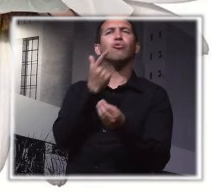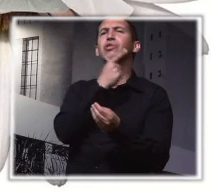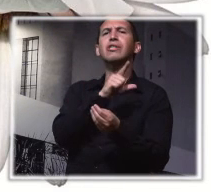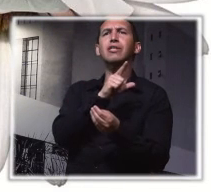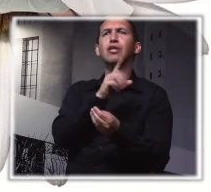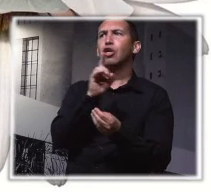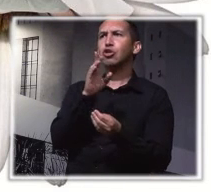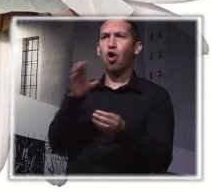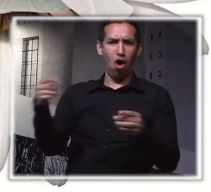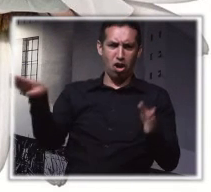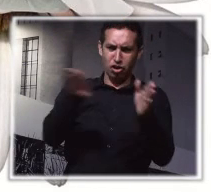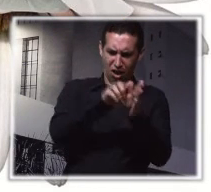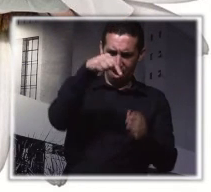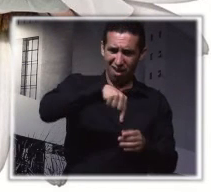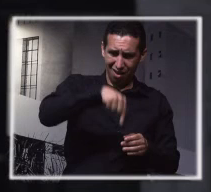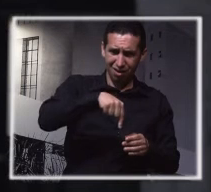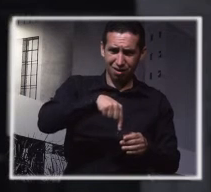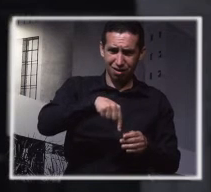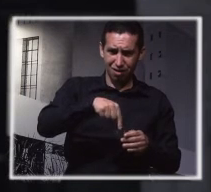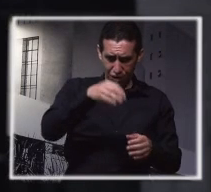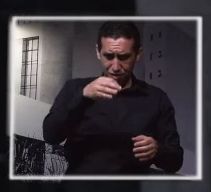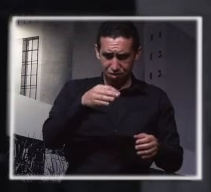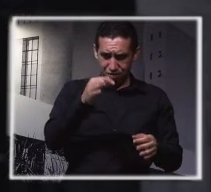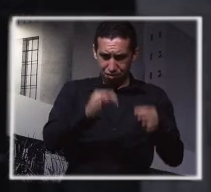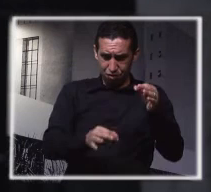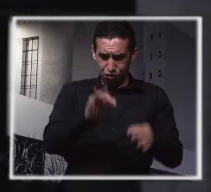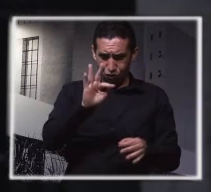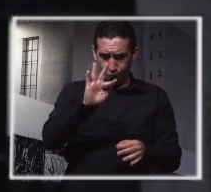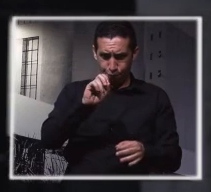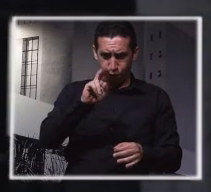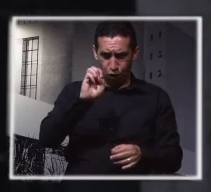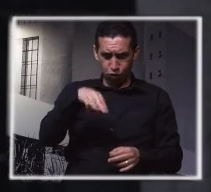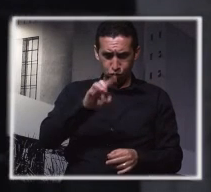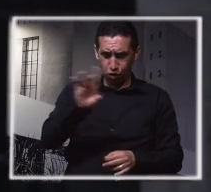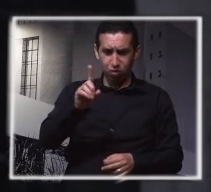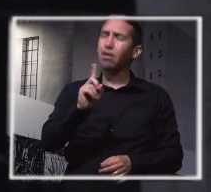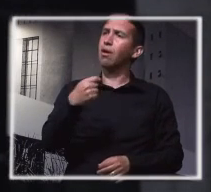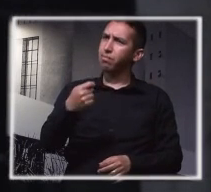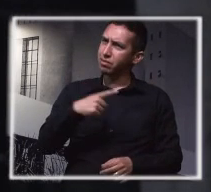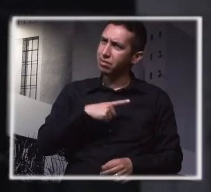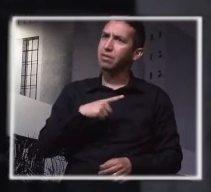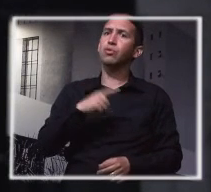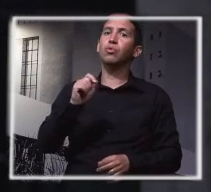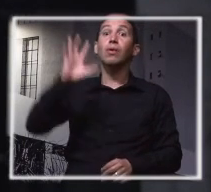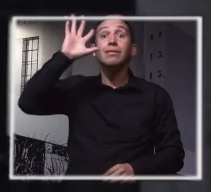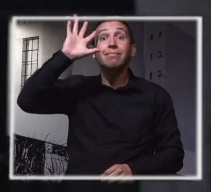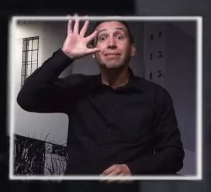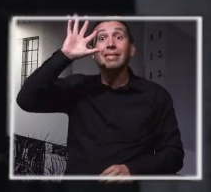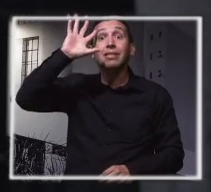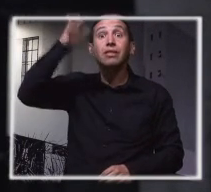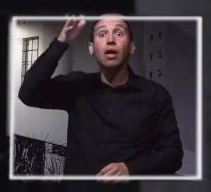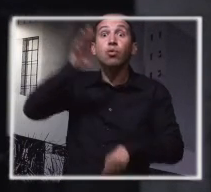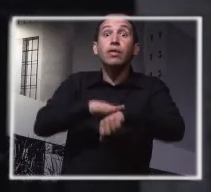até aqui ao fórum. Nós precisamos chegar a uma ordem jurídica justa. Nós precisamos da decisão que chegue